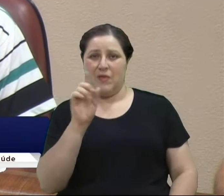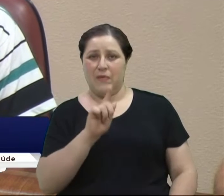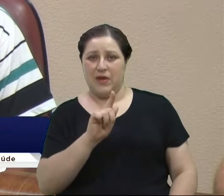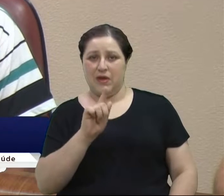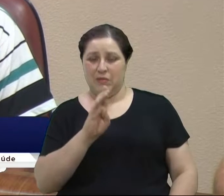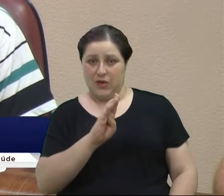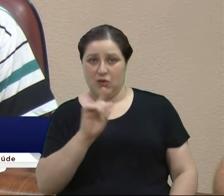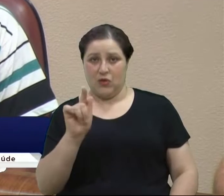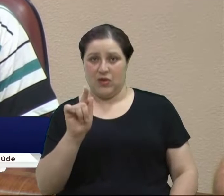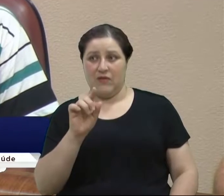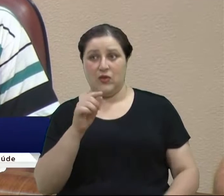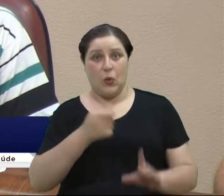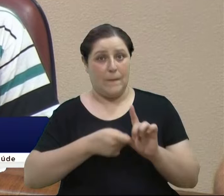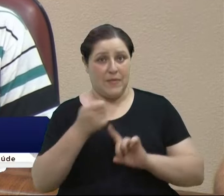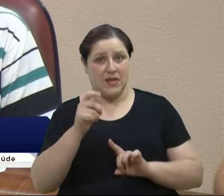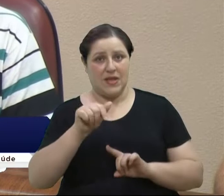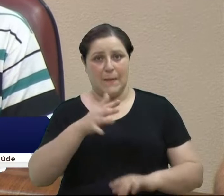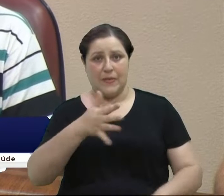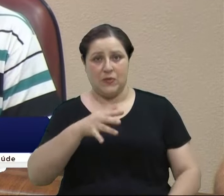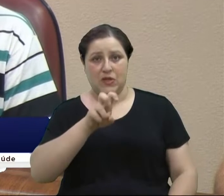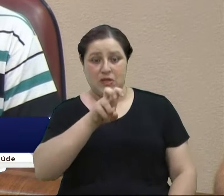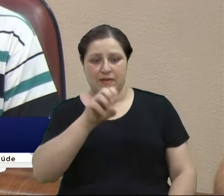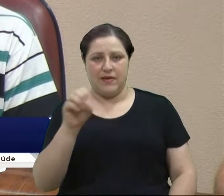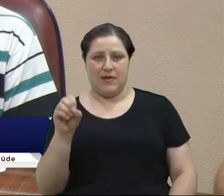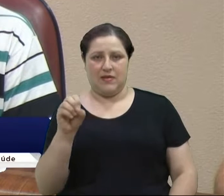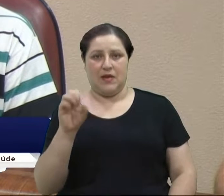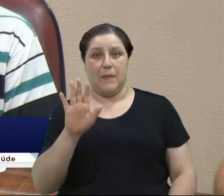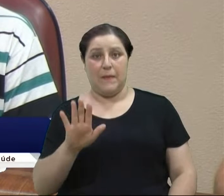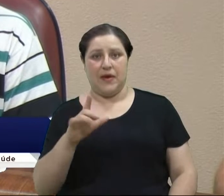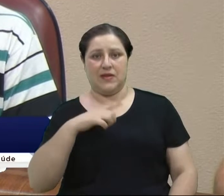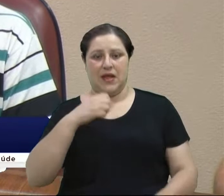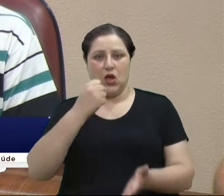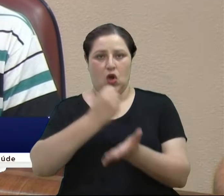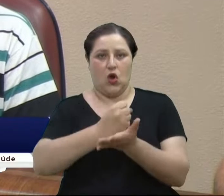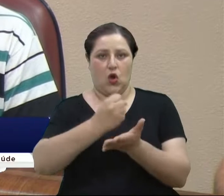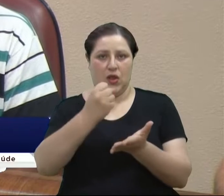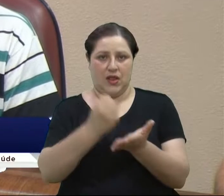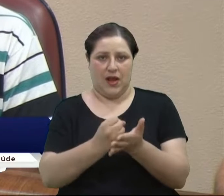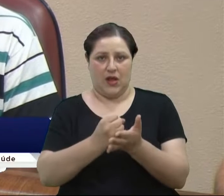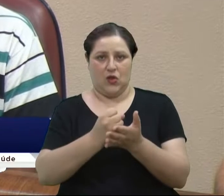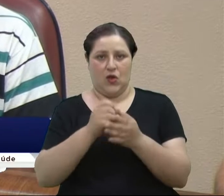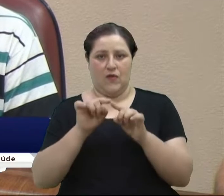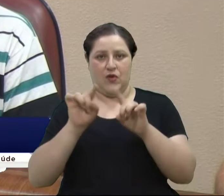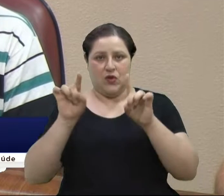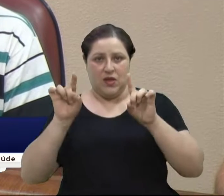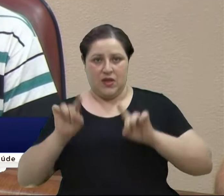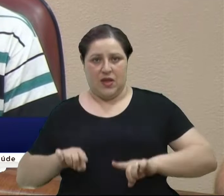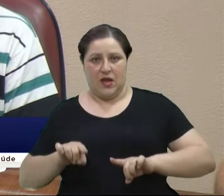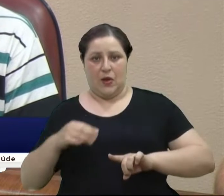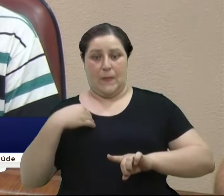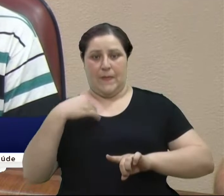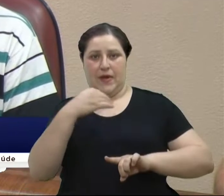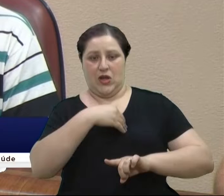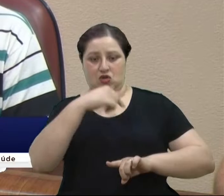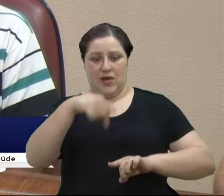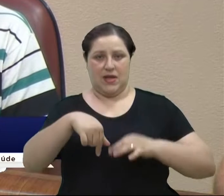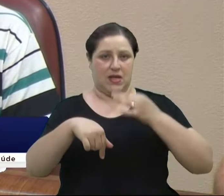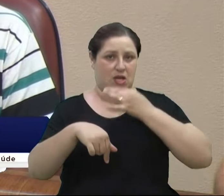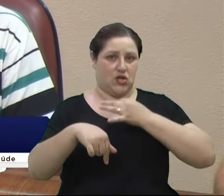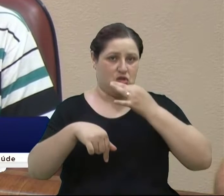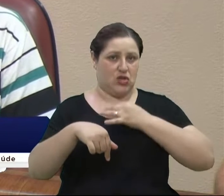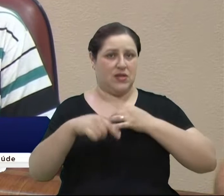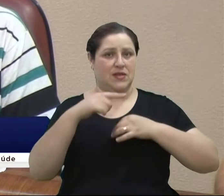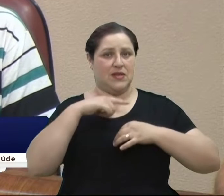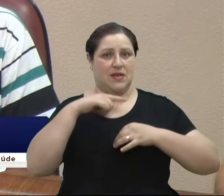500 consultas. Só que na contratualização de mão de obra funcional médica em Caxias do Sul, a